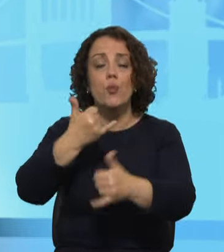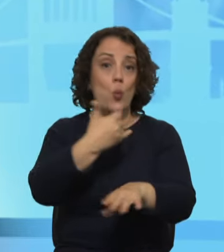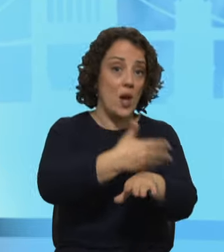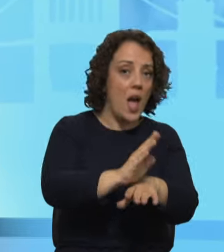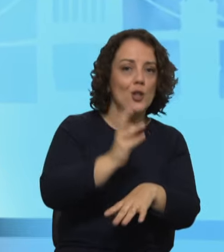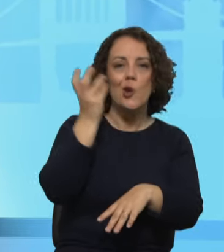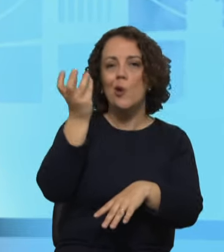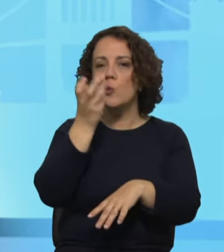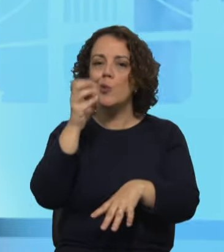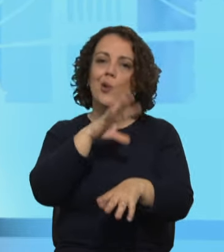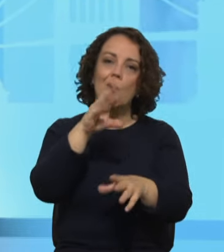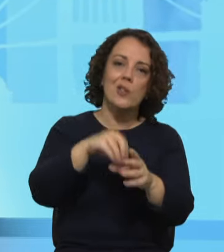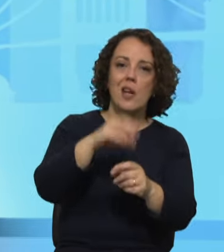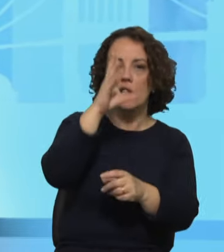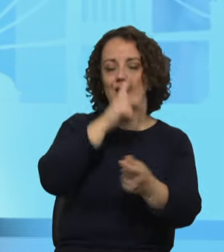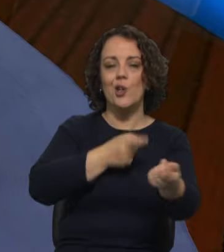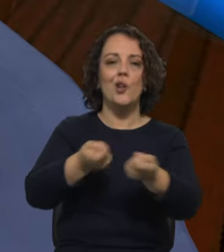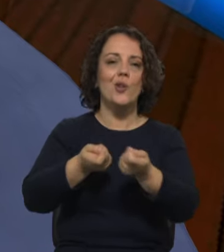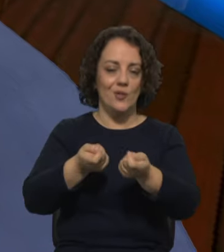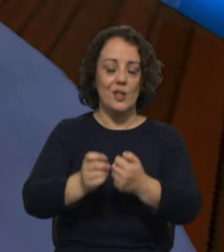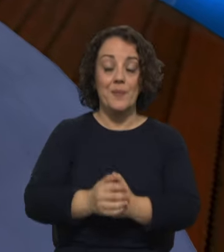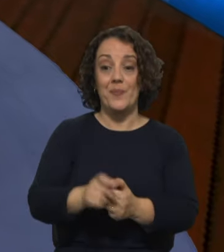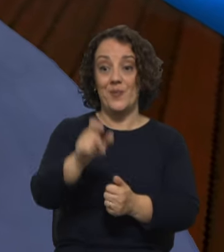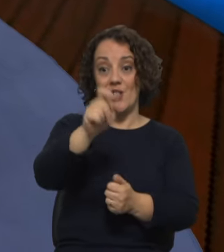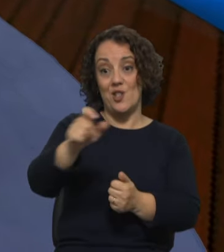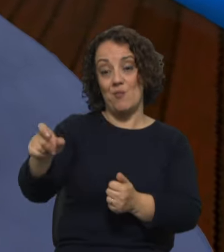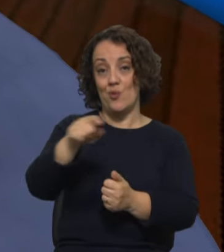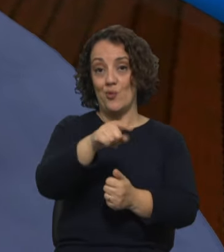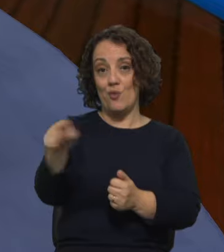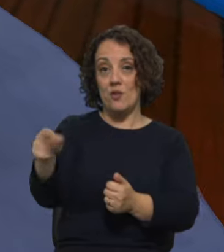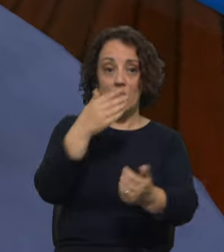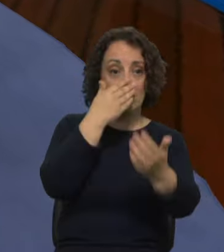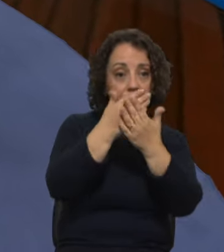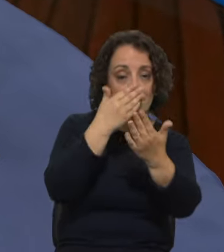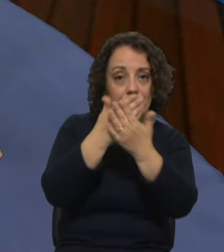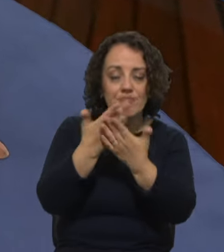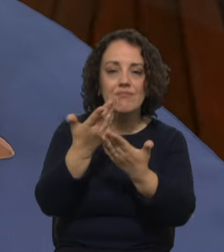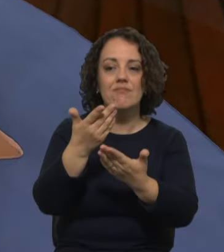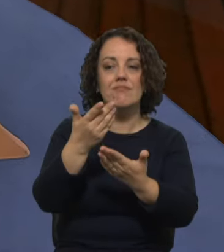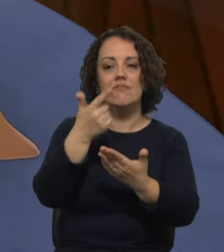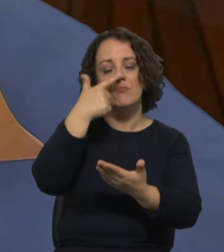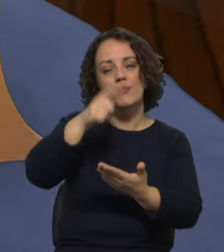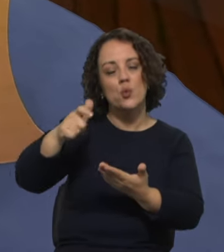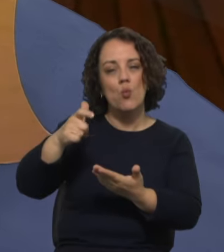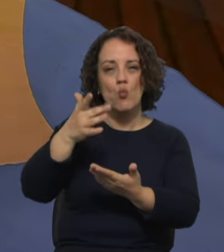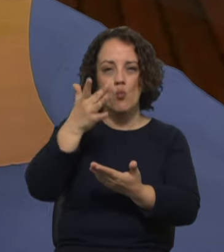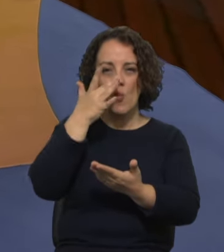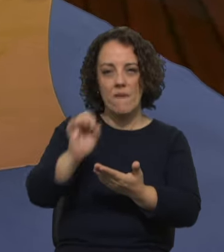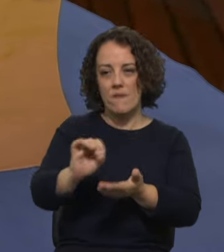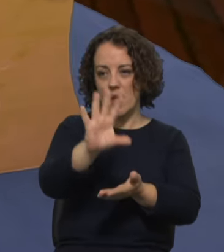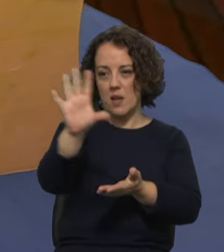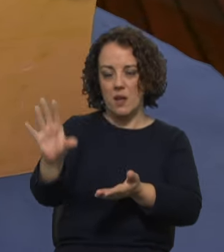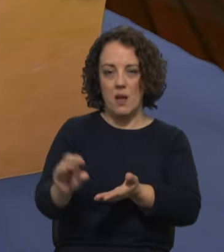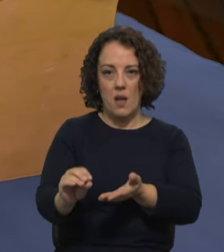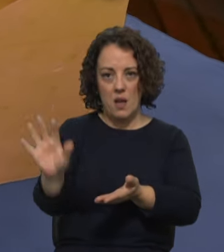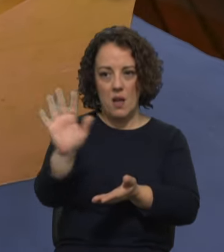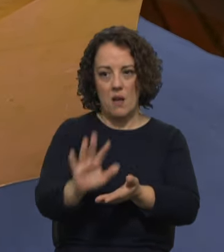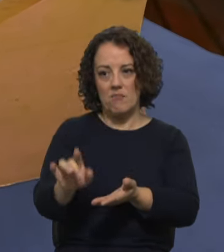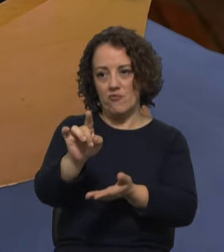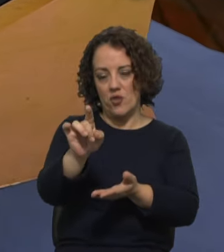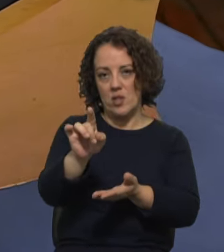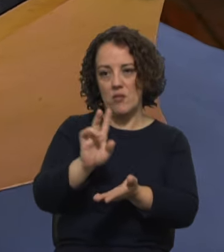contexto e governação nas pessoas que vocês foram conhecendo os africanos que dão corpo a este continente com eles vocês